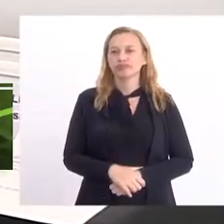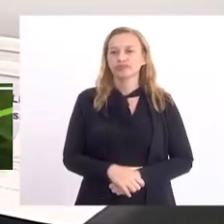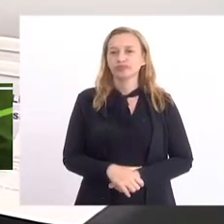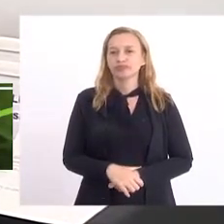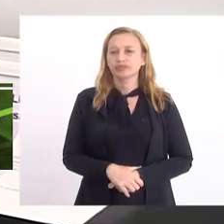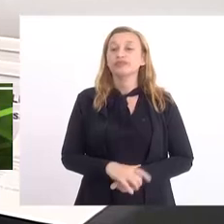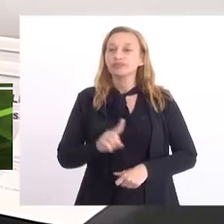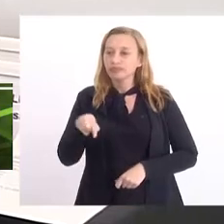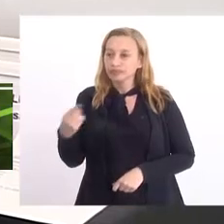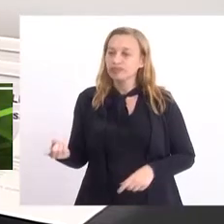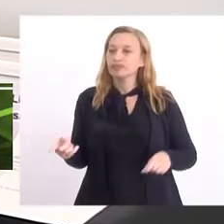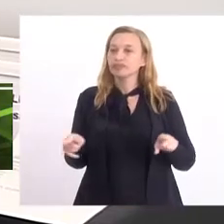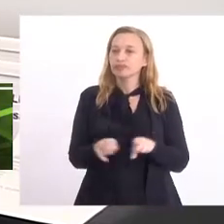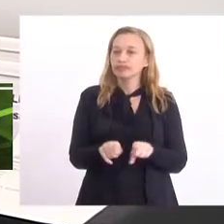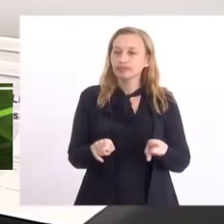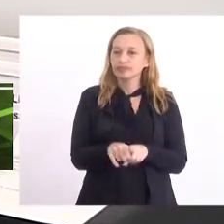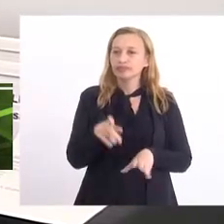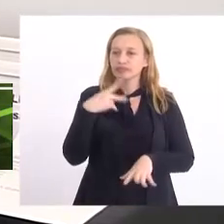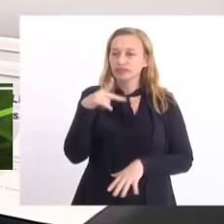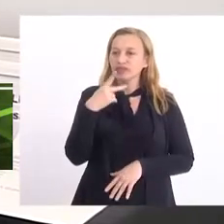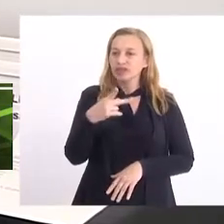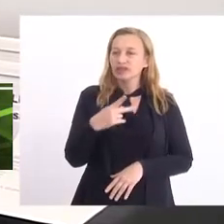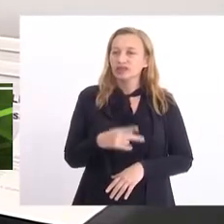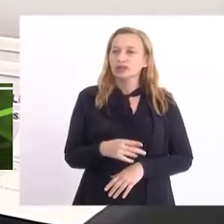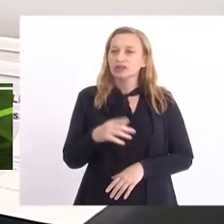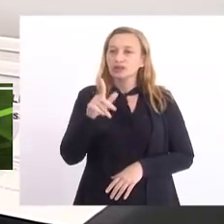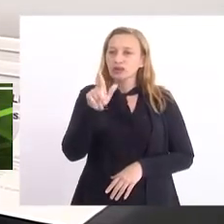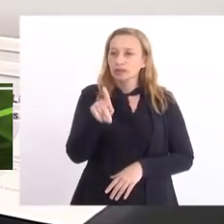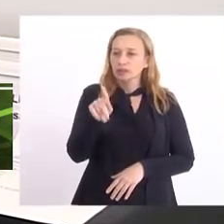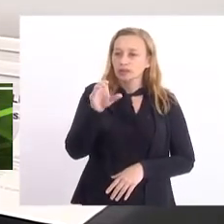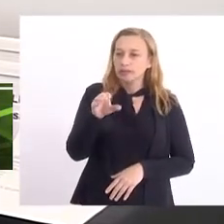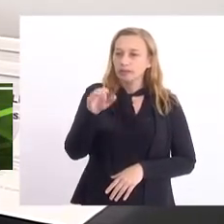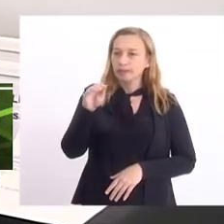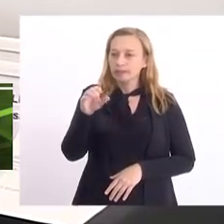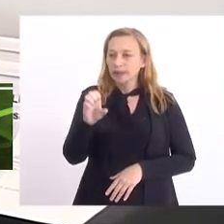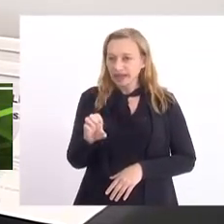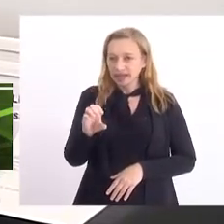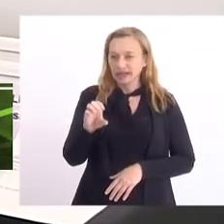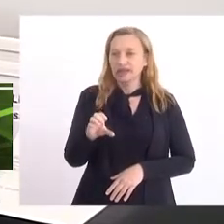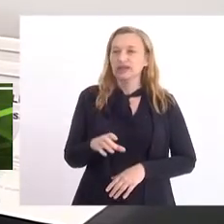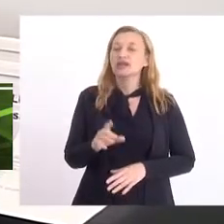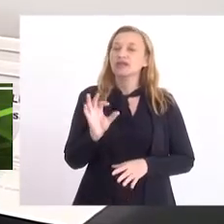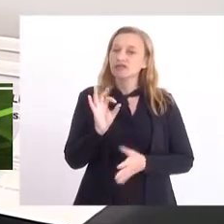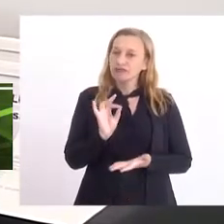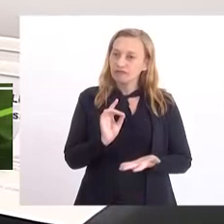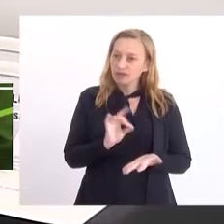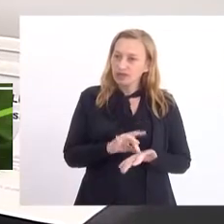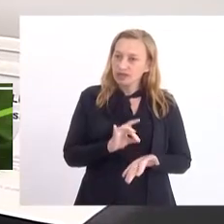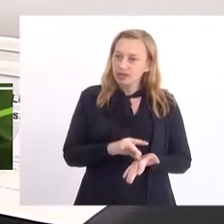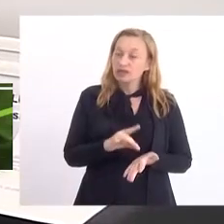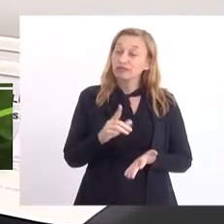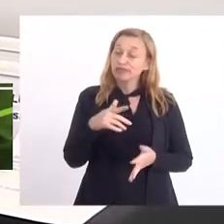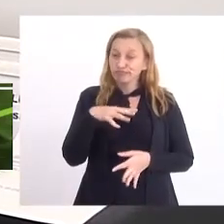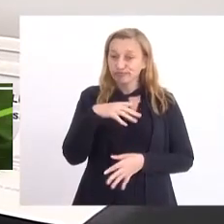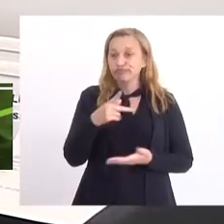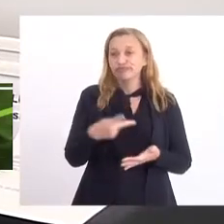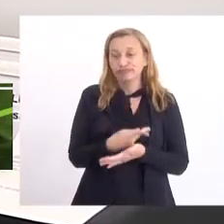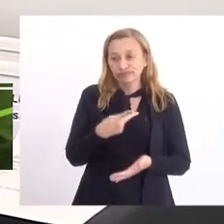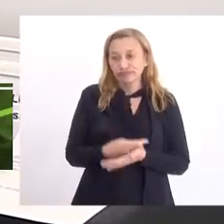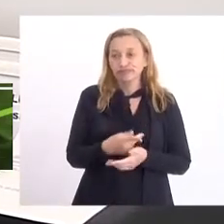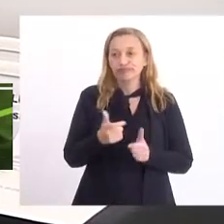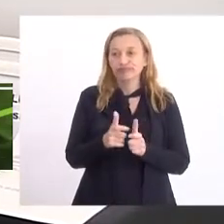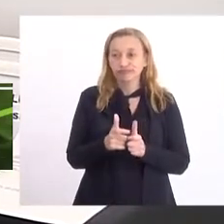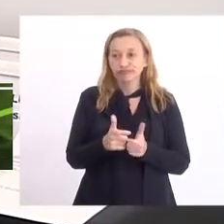E outra coisa que eu ia falar, sobre o PAC, né, que é o PAC-GC, realmente tem uma defasagem muito grande de